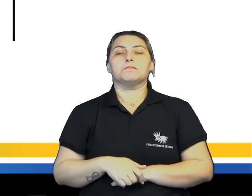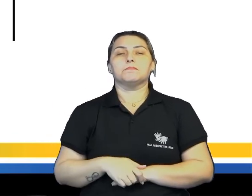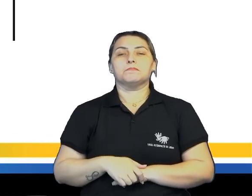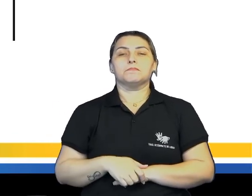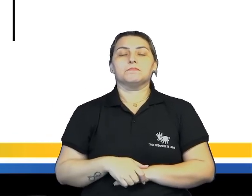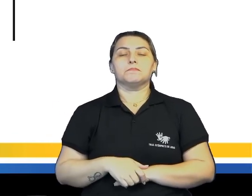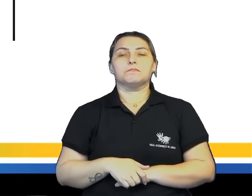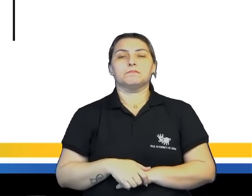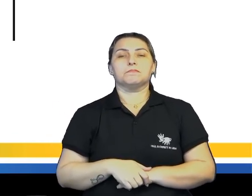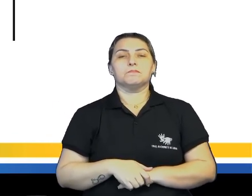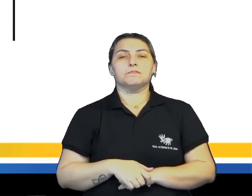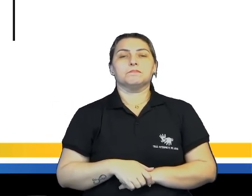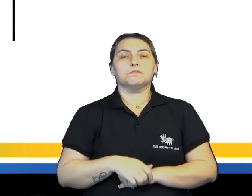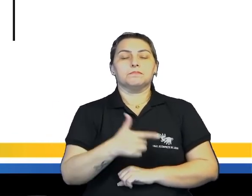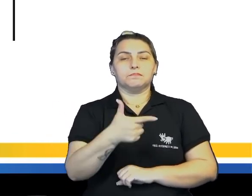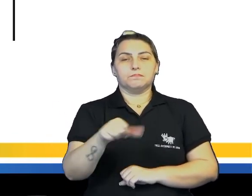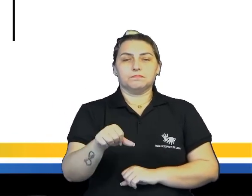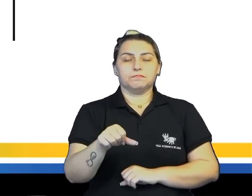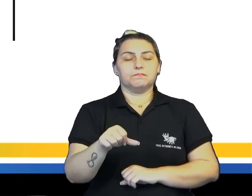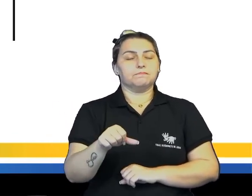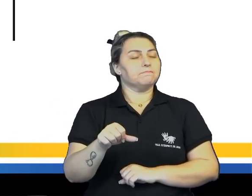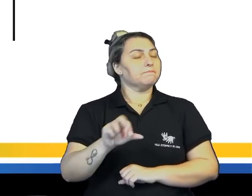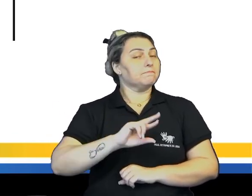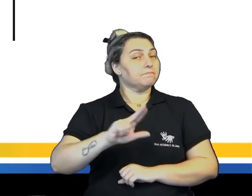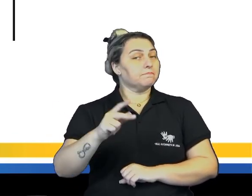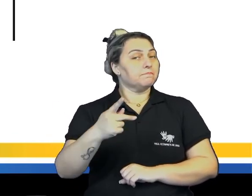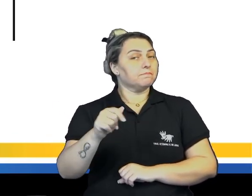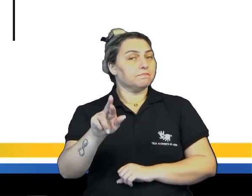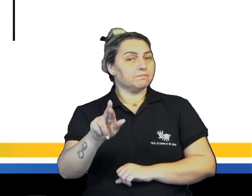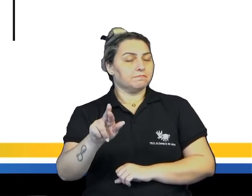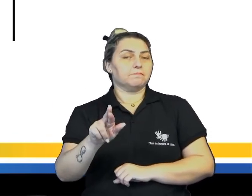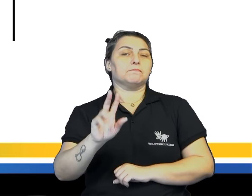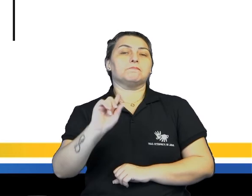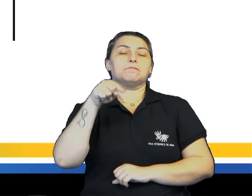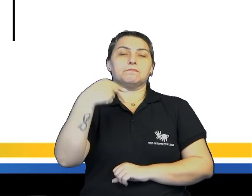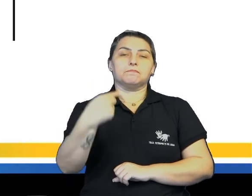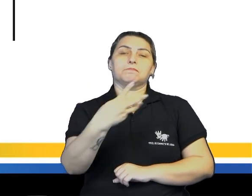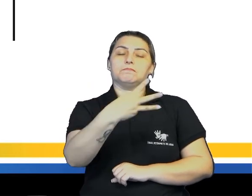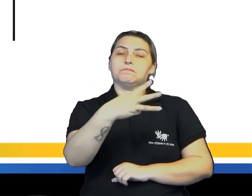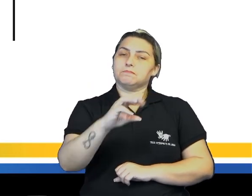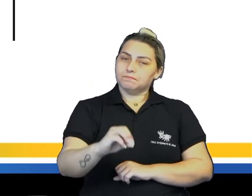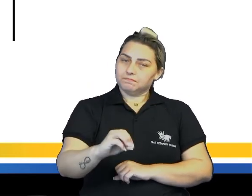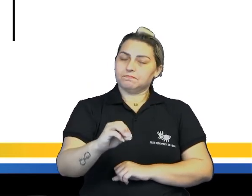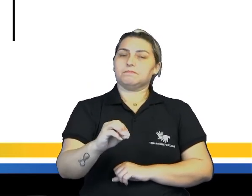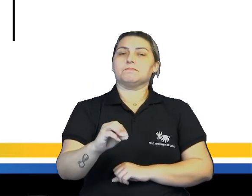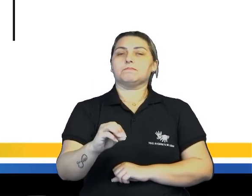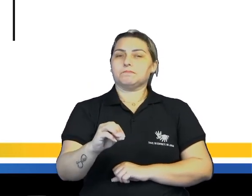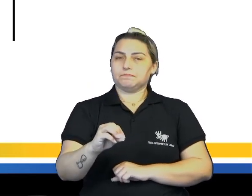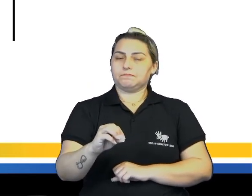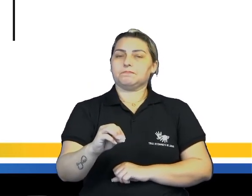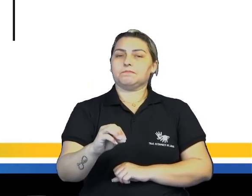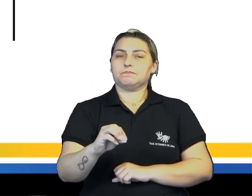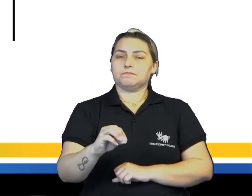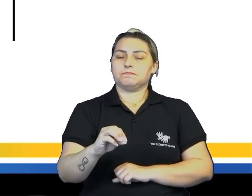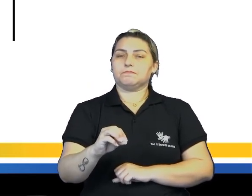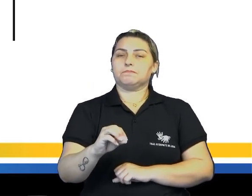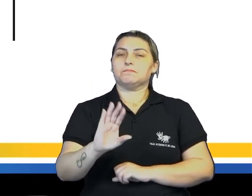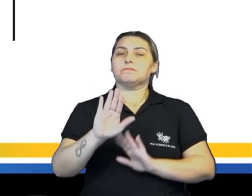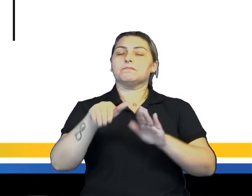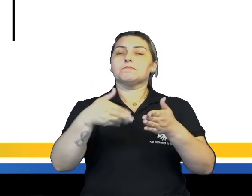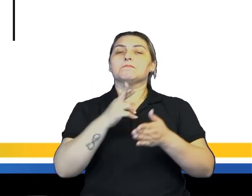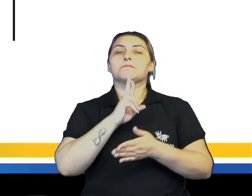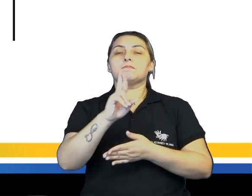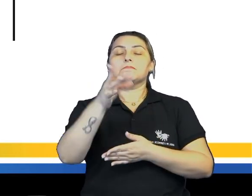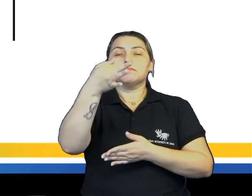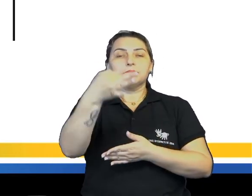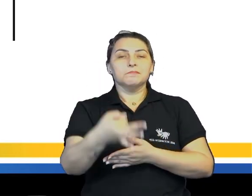o 28, nós vamos ter o 29, mas ele não é par. Então, o próximo número é o 30. Qual das afirmações aí,